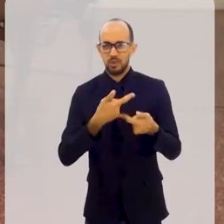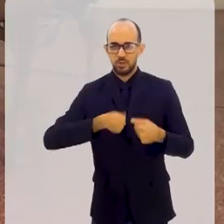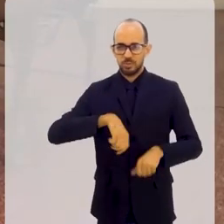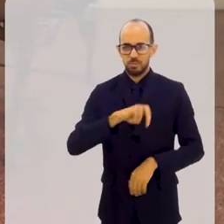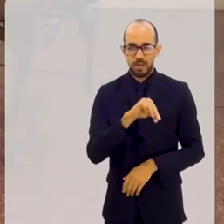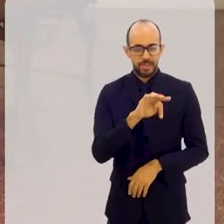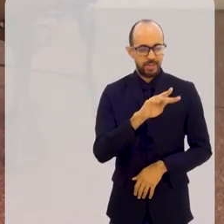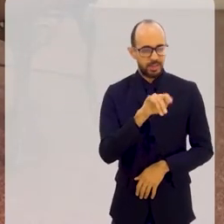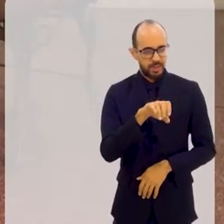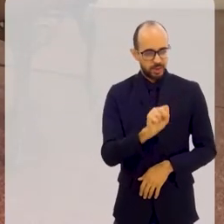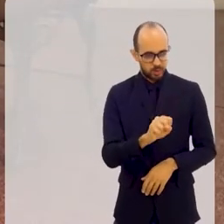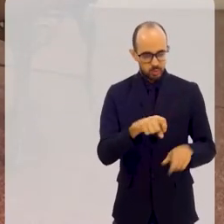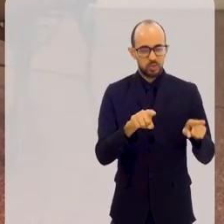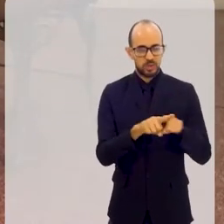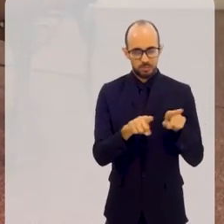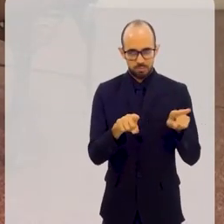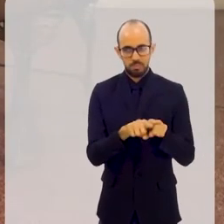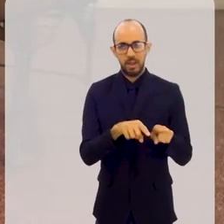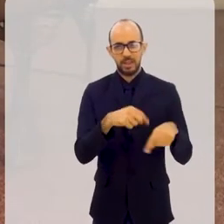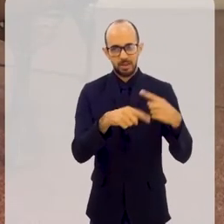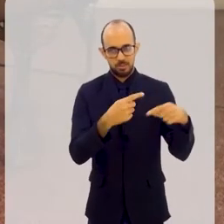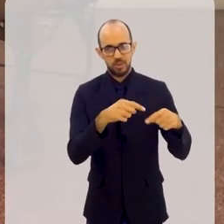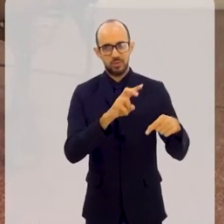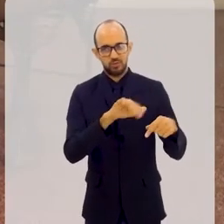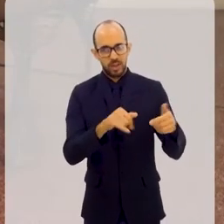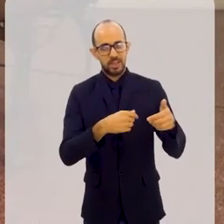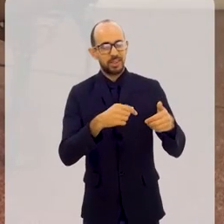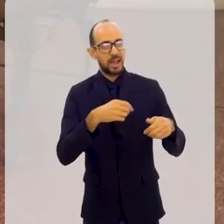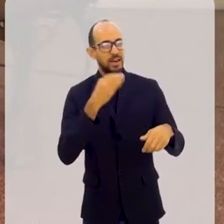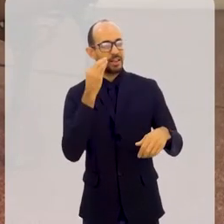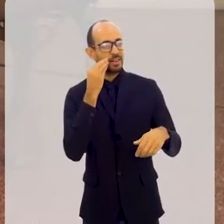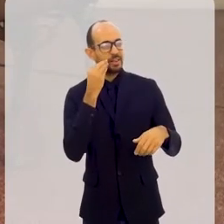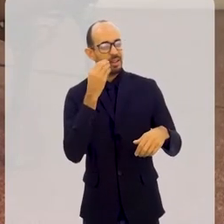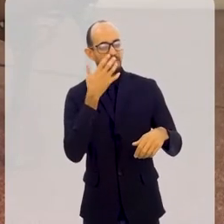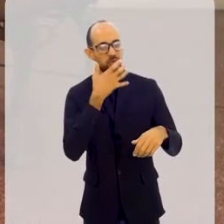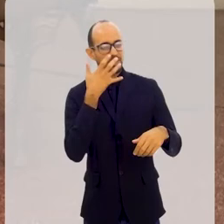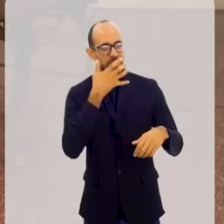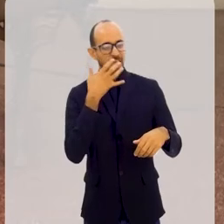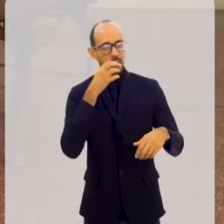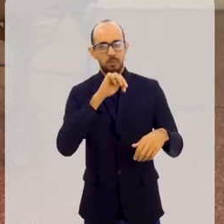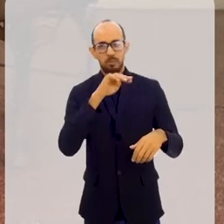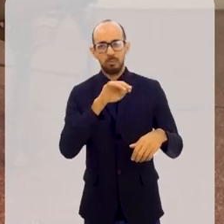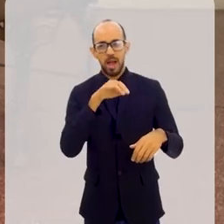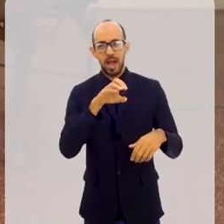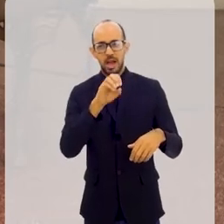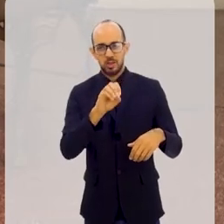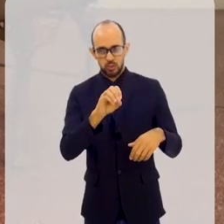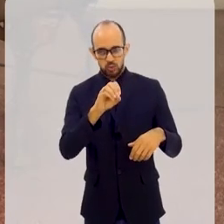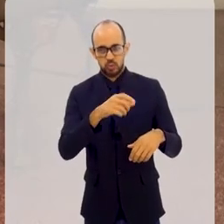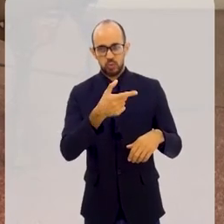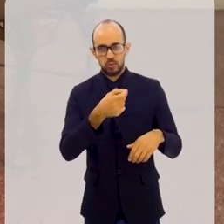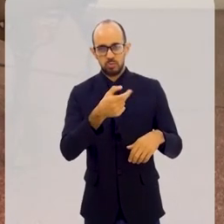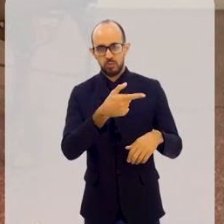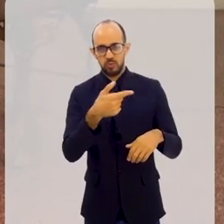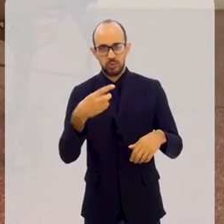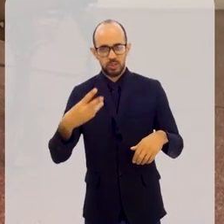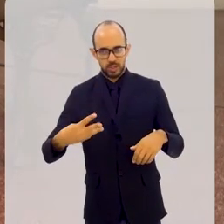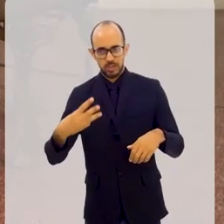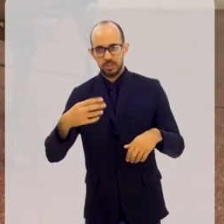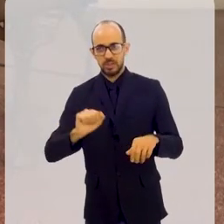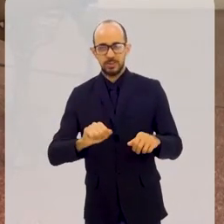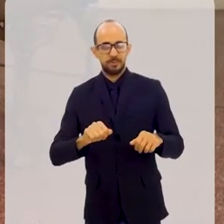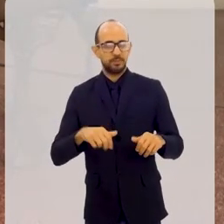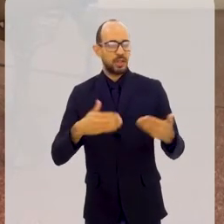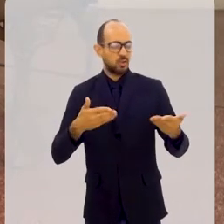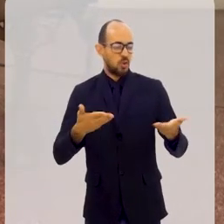Mateus tá aí se Deus quiser vai estar conosco na amostra musical em março de 2023 de novo do